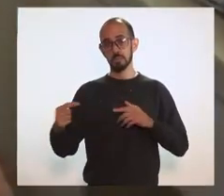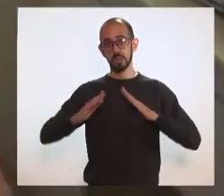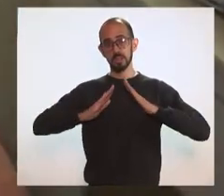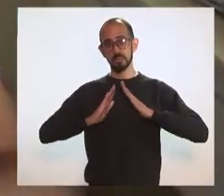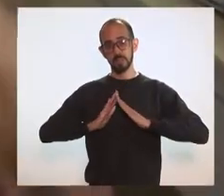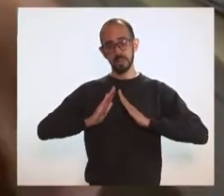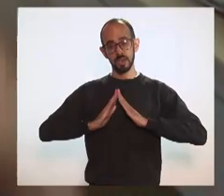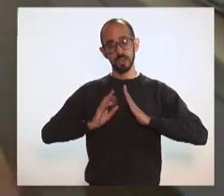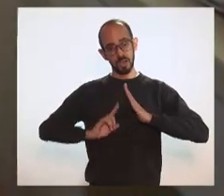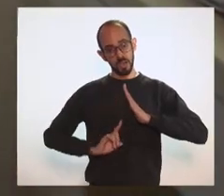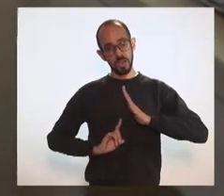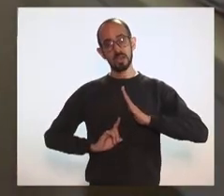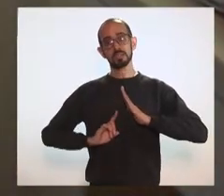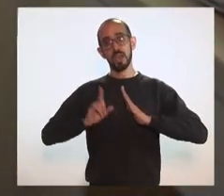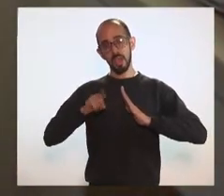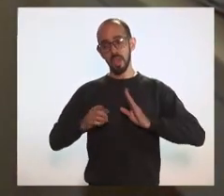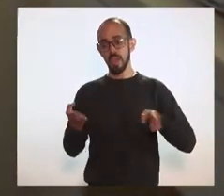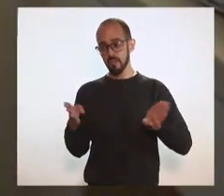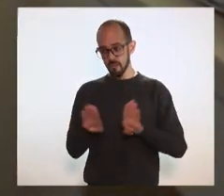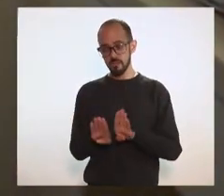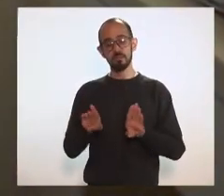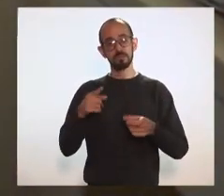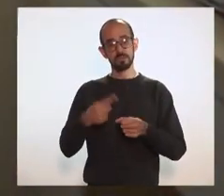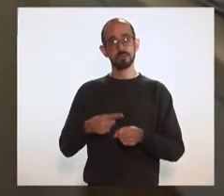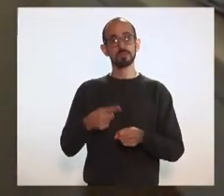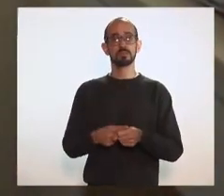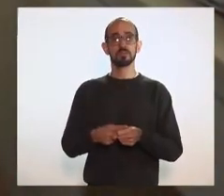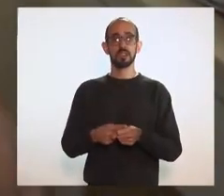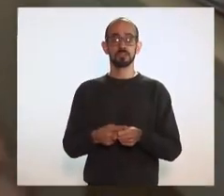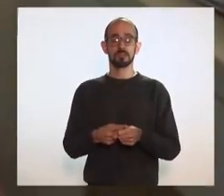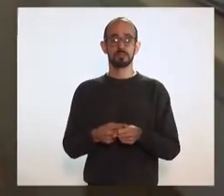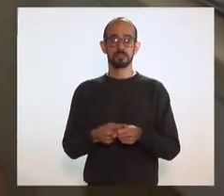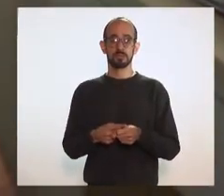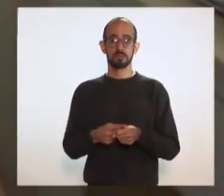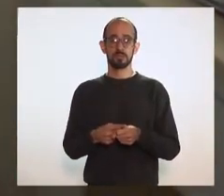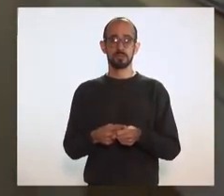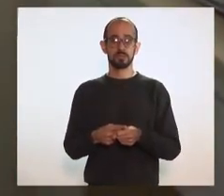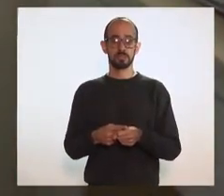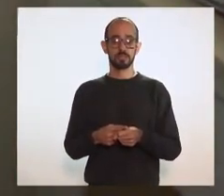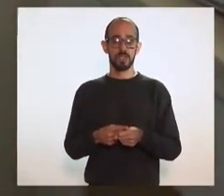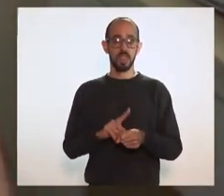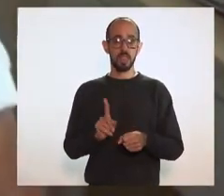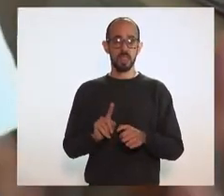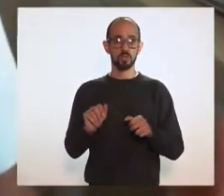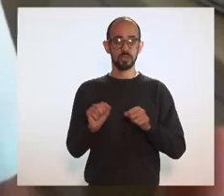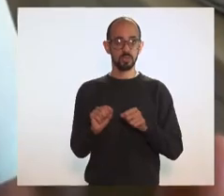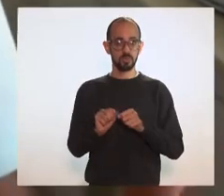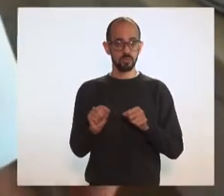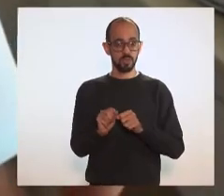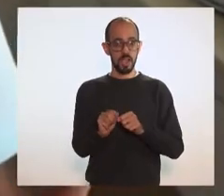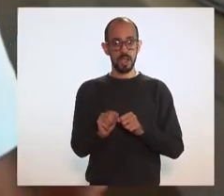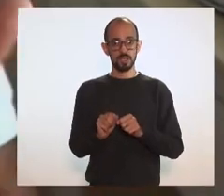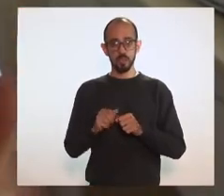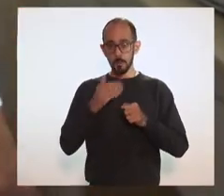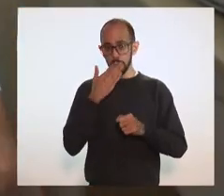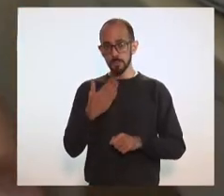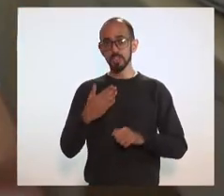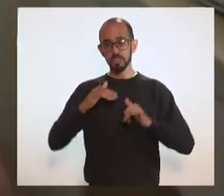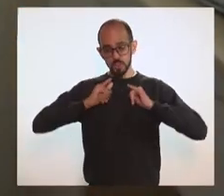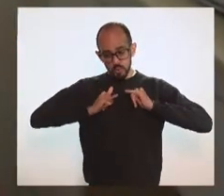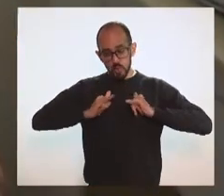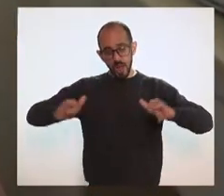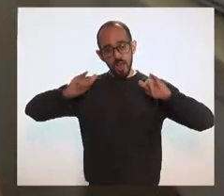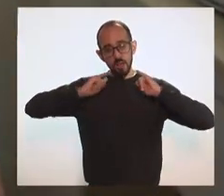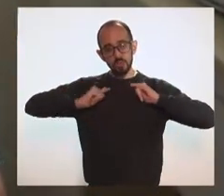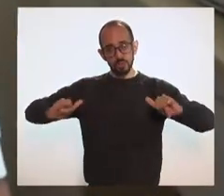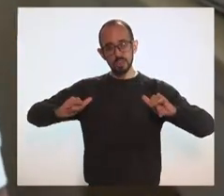fechamento, os lockdowns parciais. E não se faz uma campanha também de apelo que devia estar